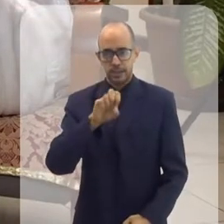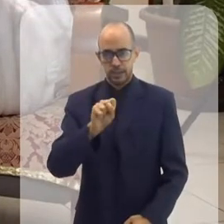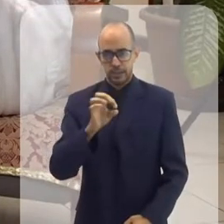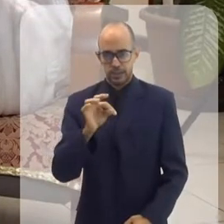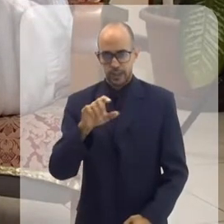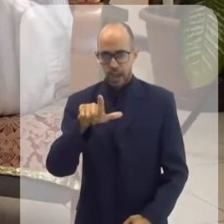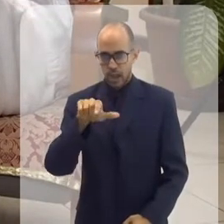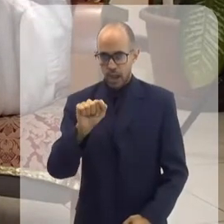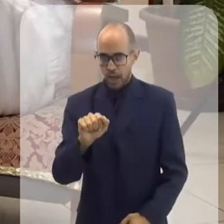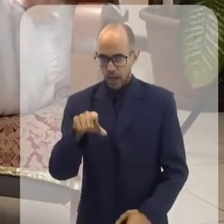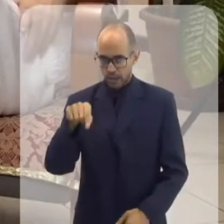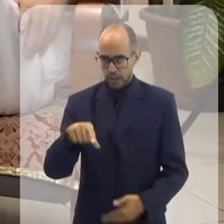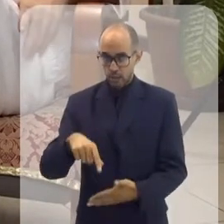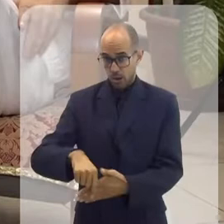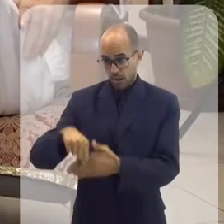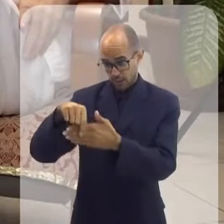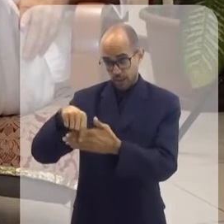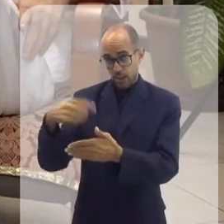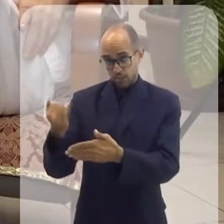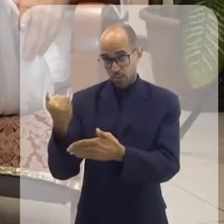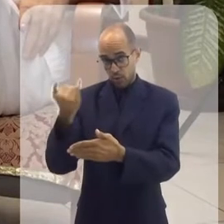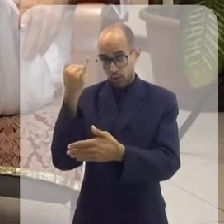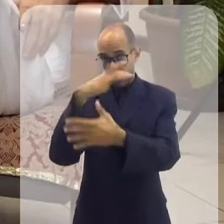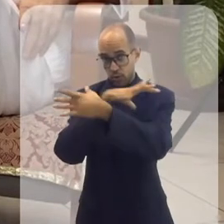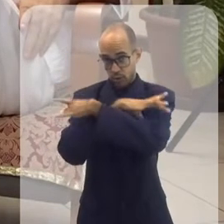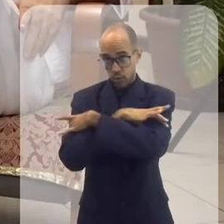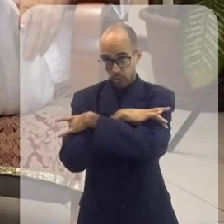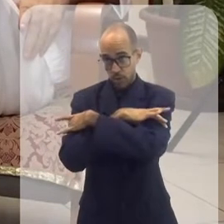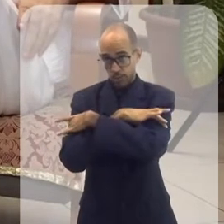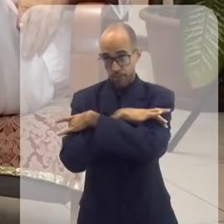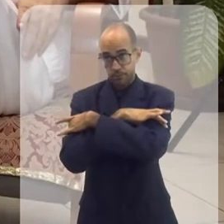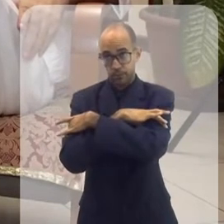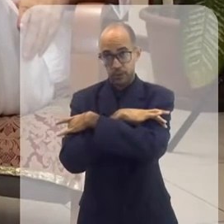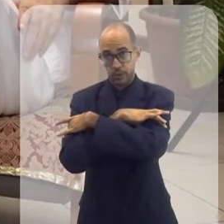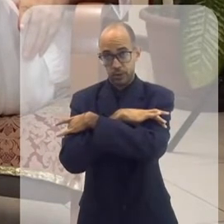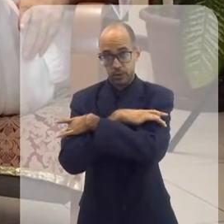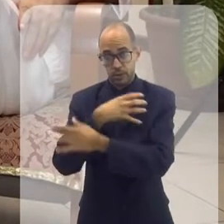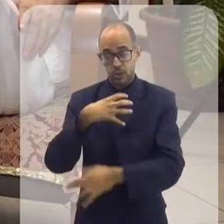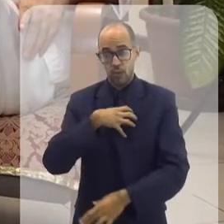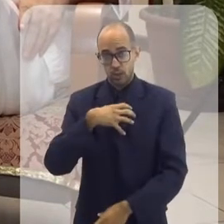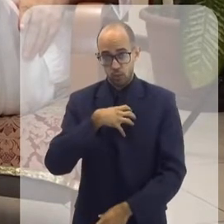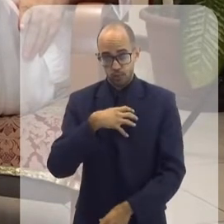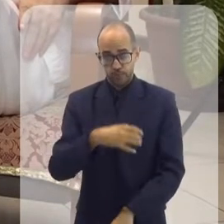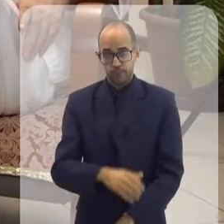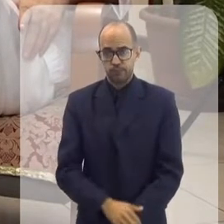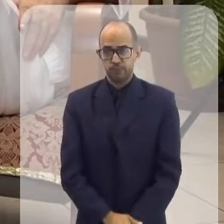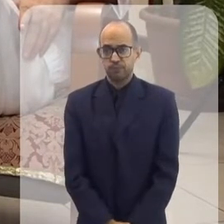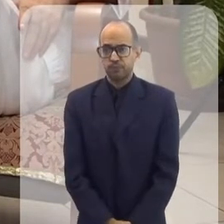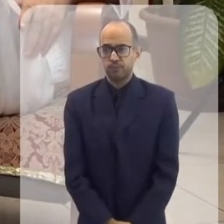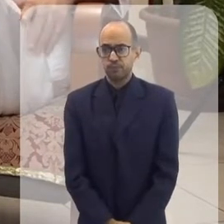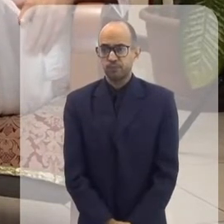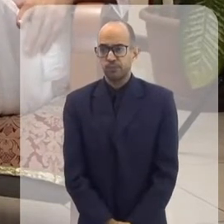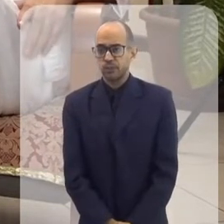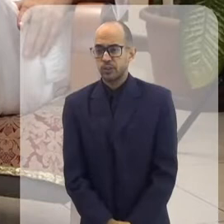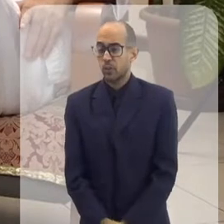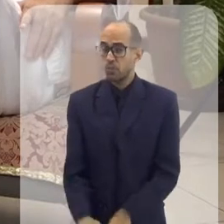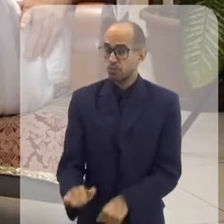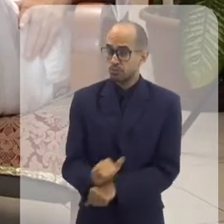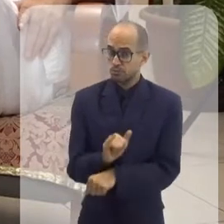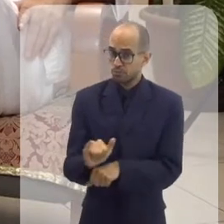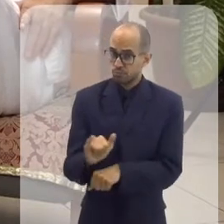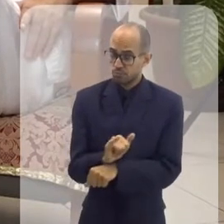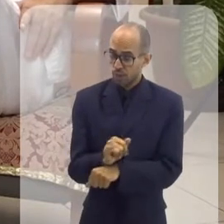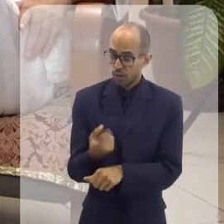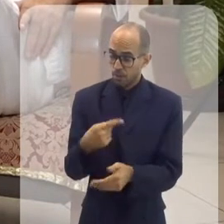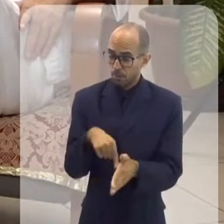yalorixá Mas vou deixar das mais importantes no Candomblé no o povo já de Salvador e com muito